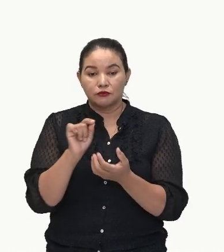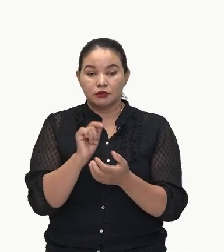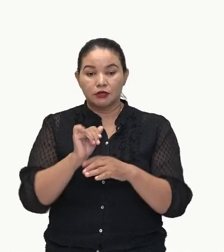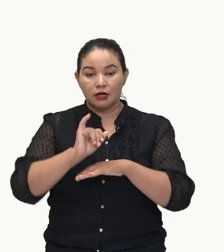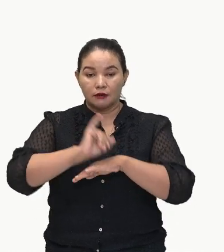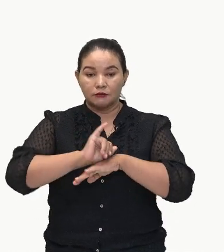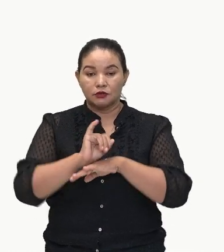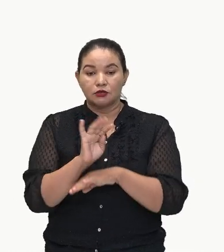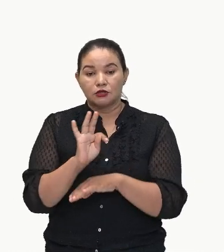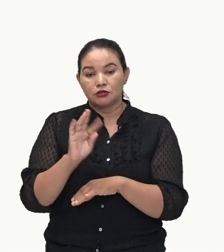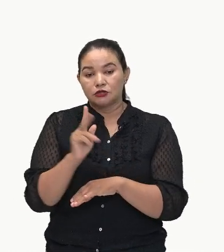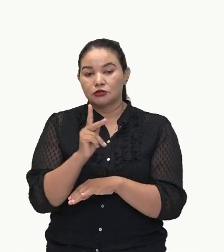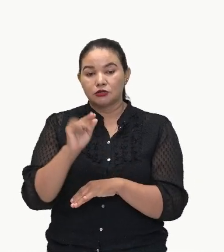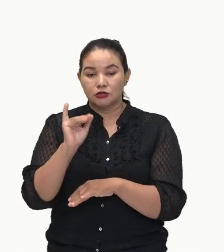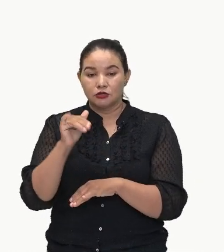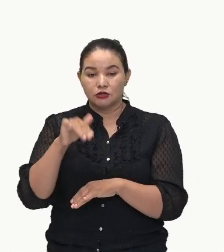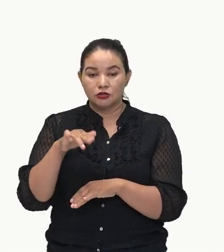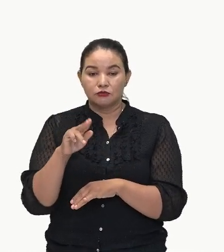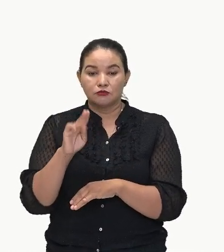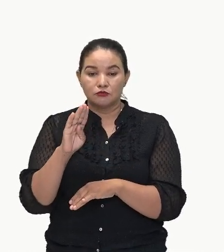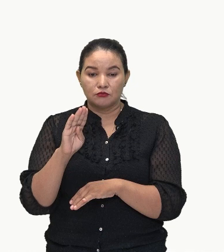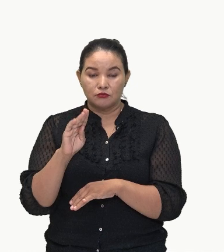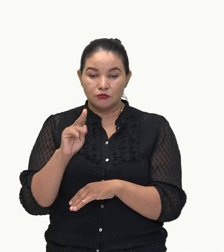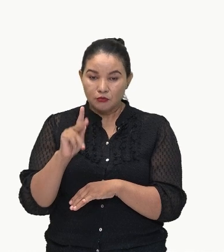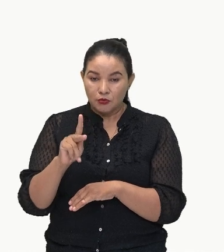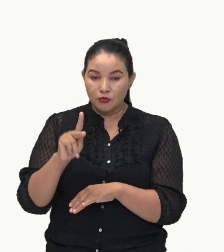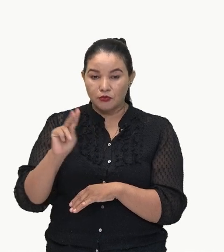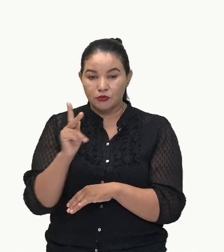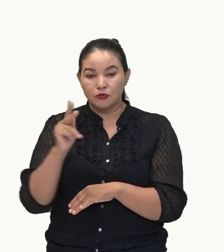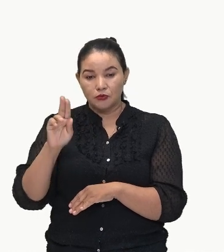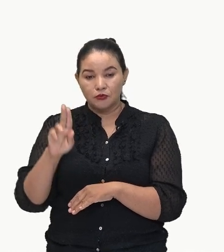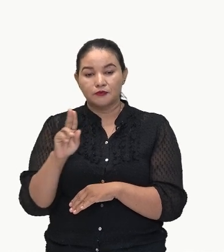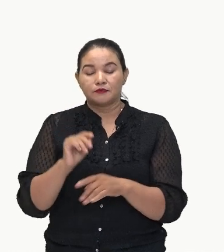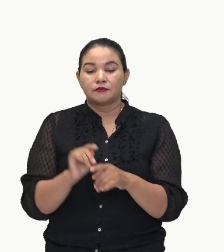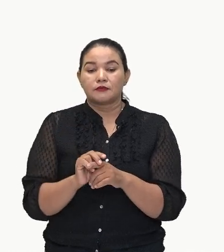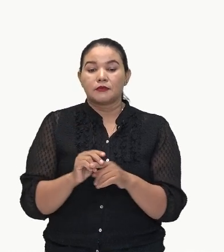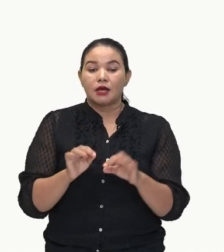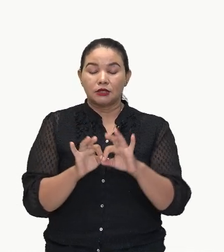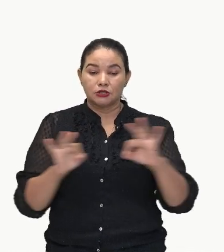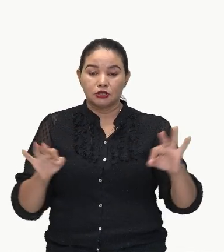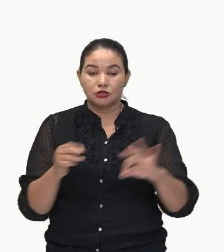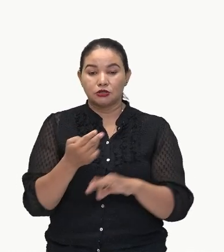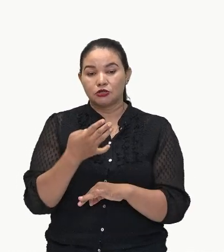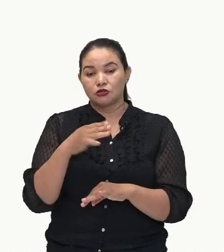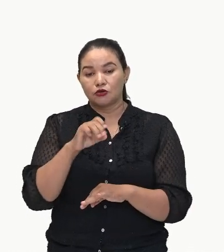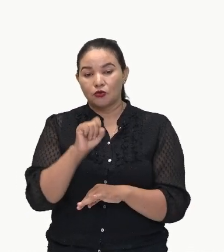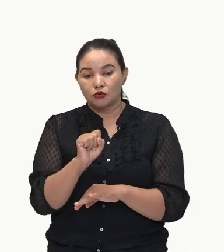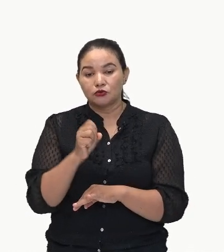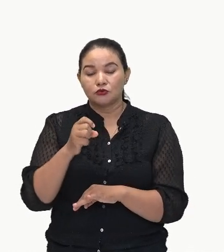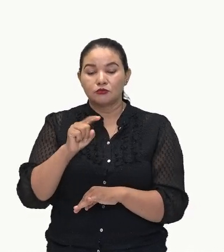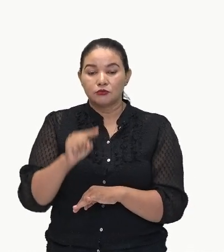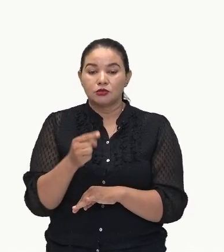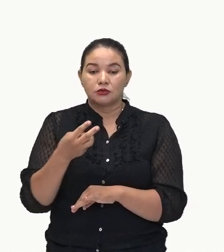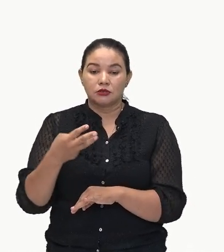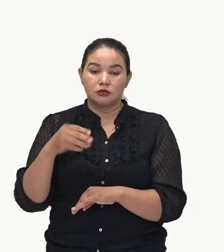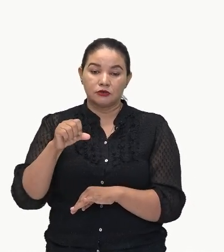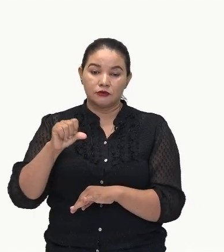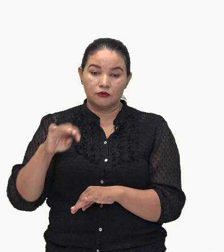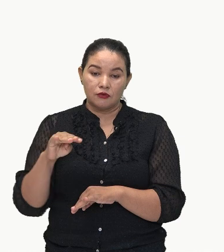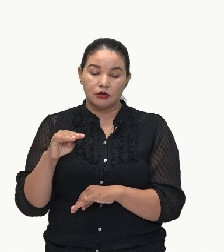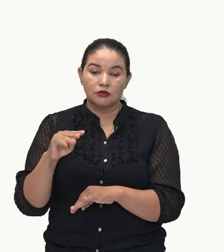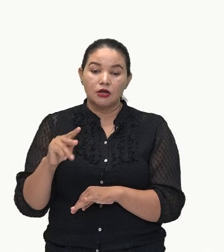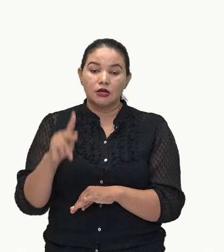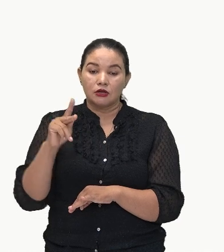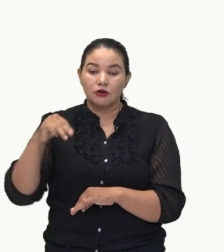ou Thimphu, uma extensão de 38.390 km², uma população